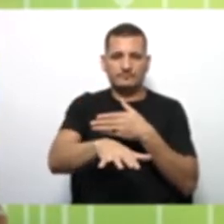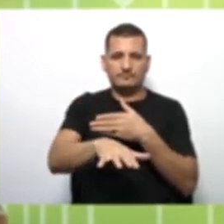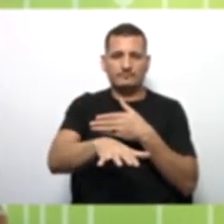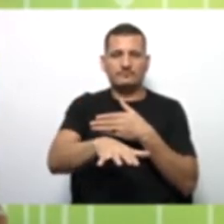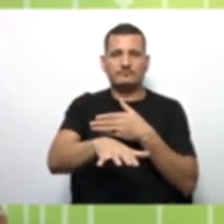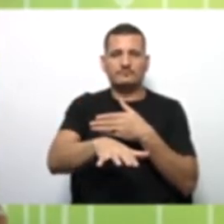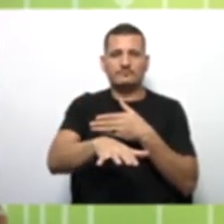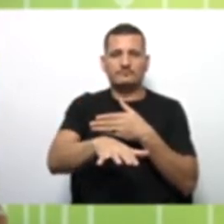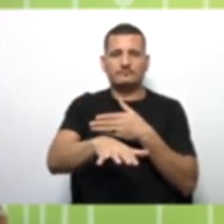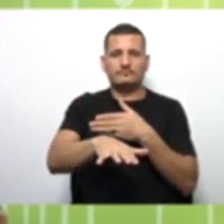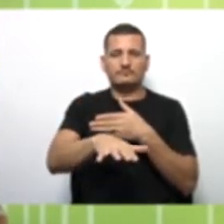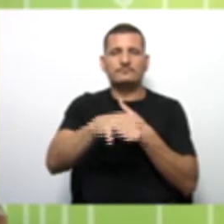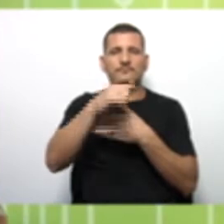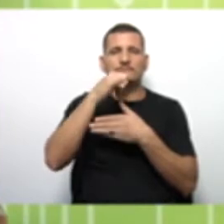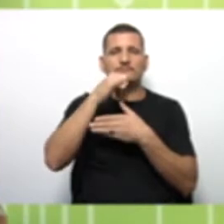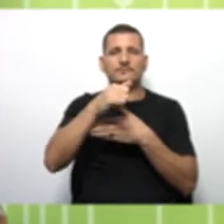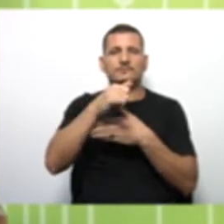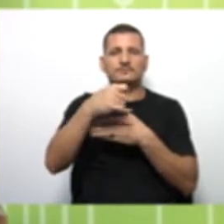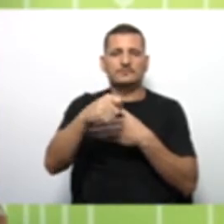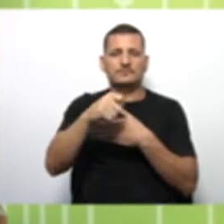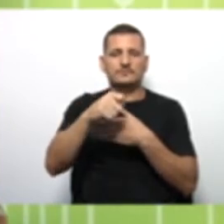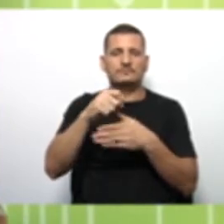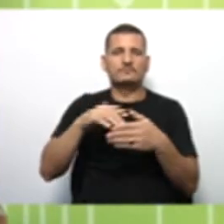precisar aumentar e depois